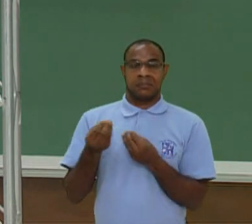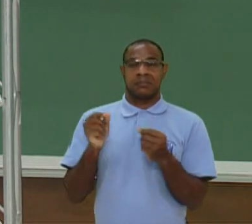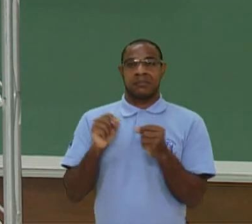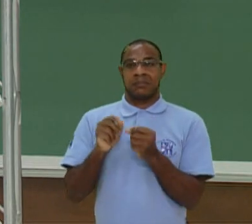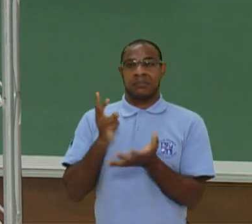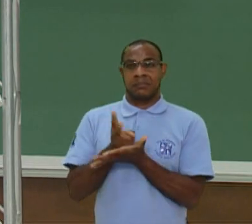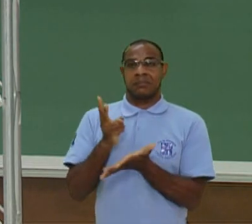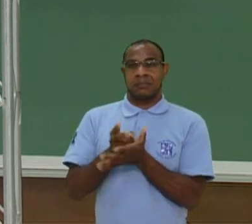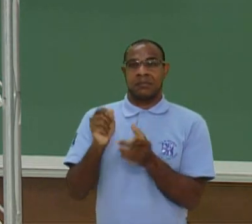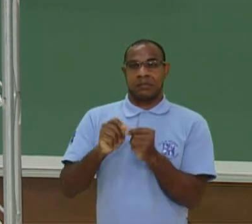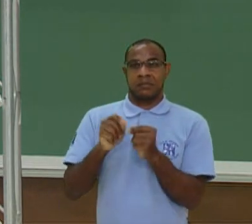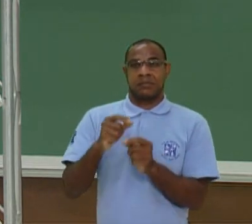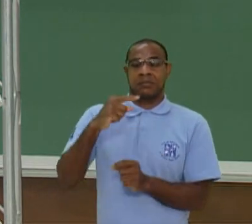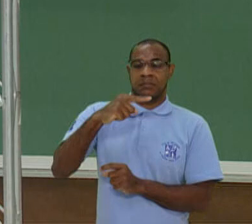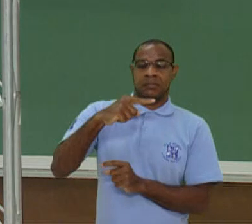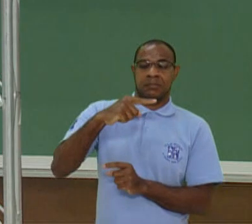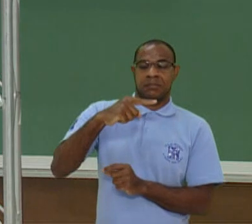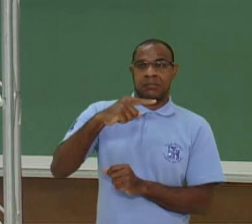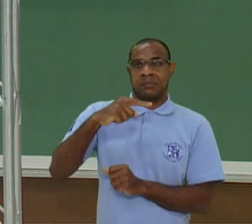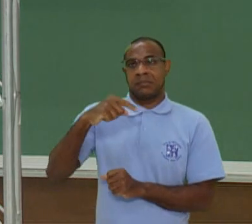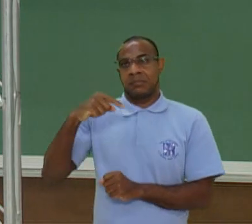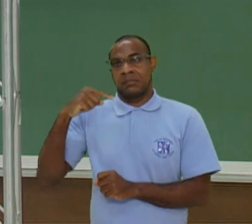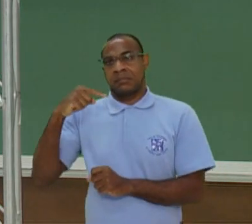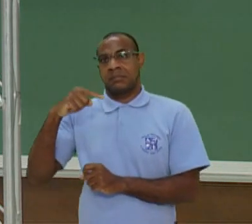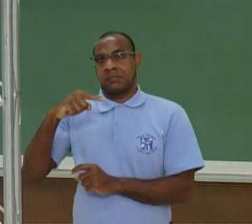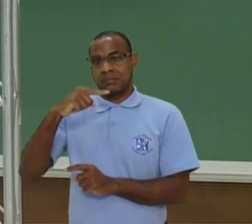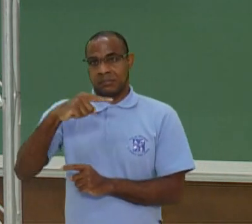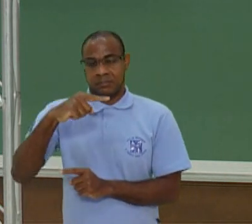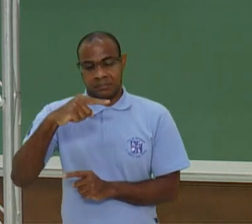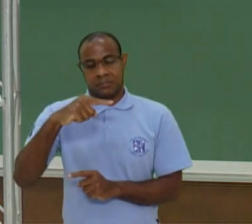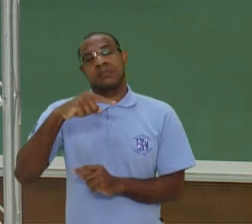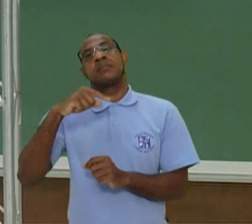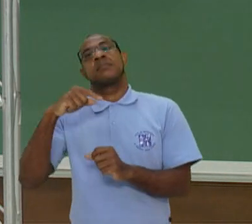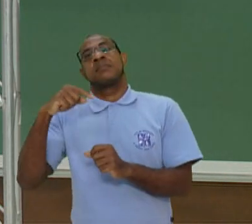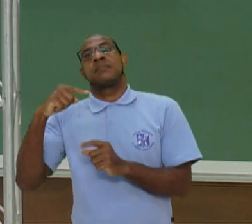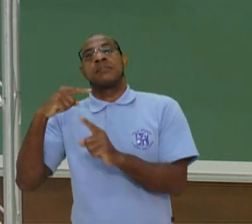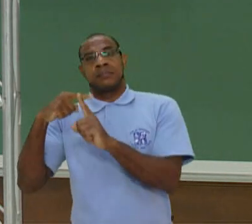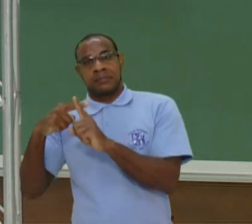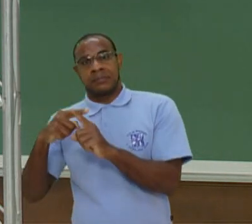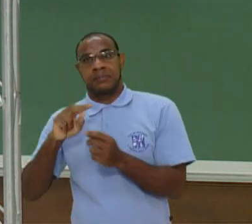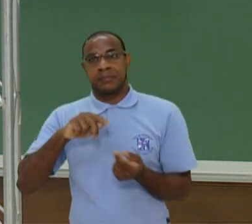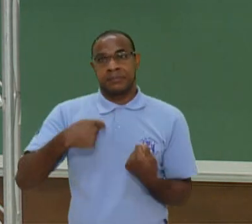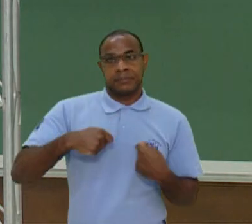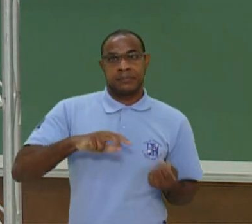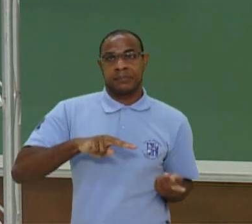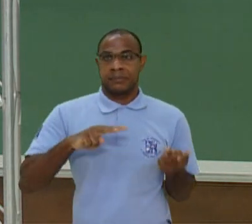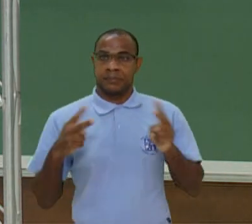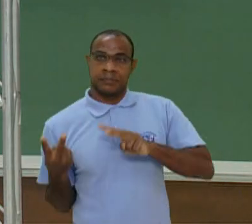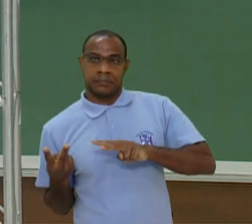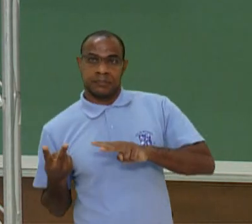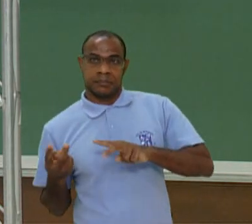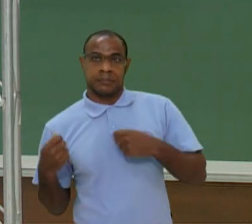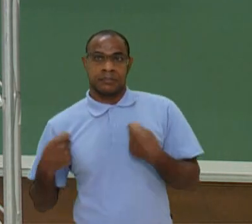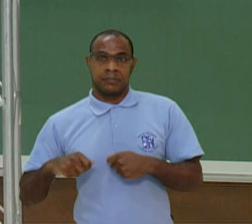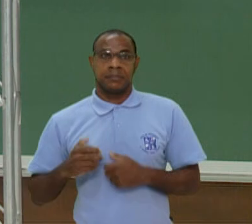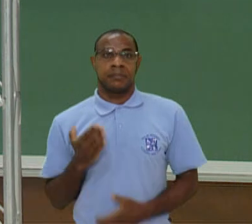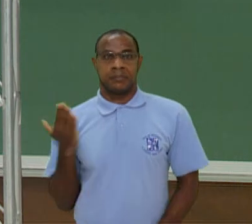subtração, você primeiro converte da forma trigonométrica em forma algébrica. E daí você